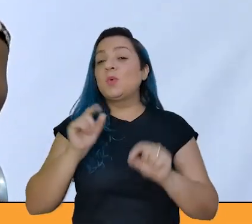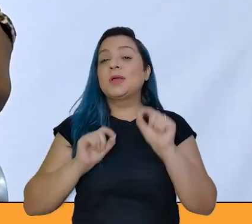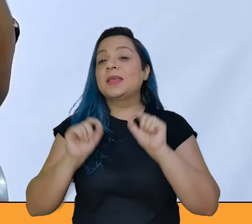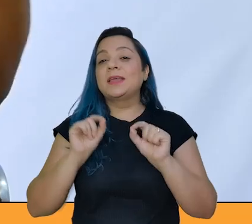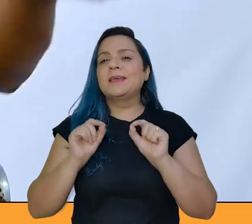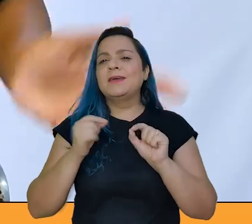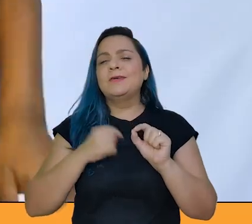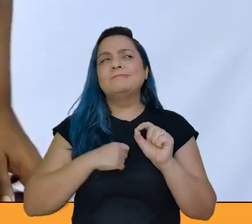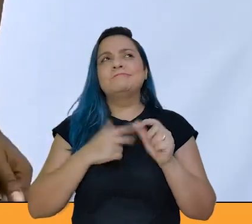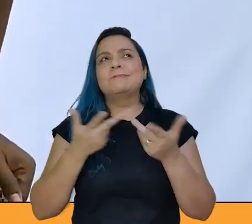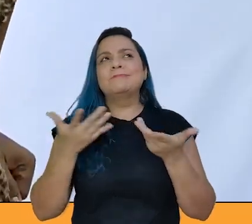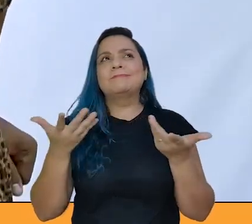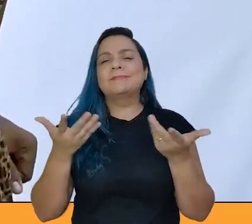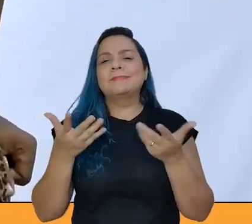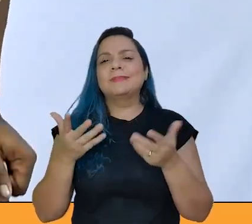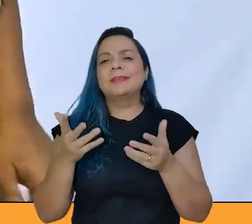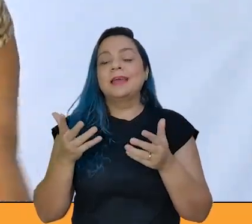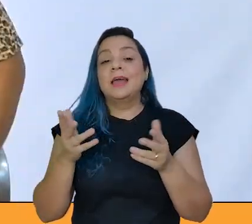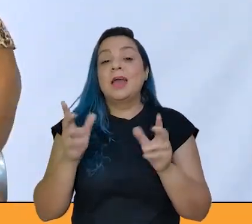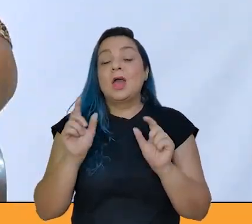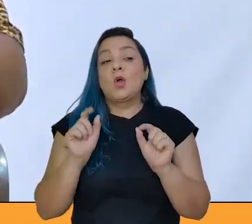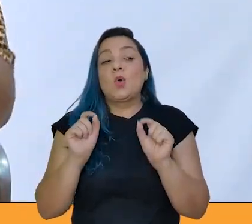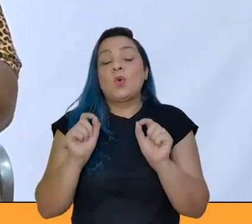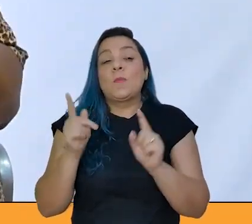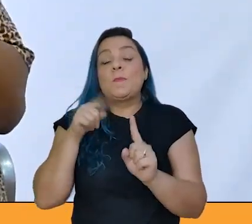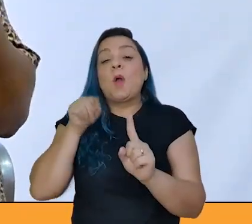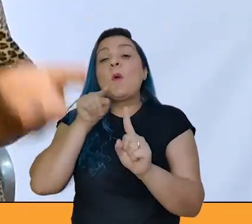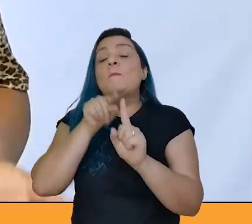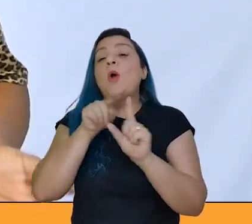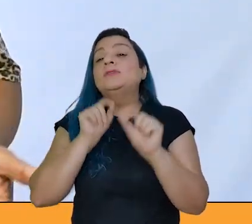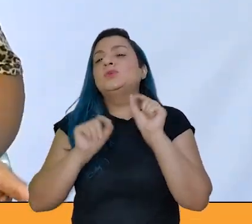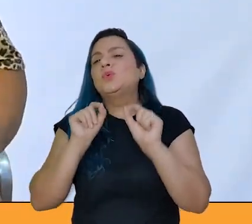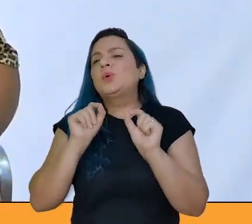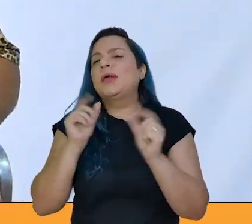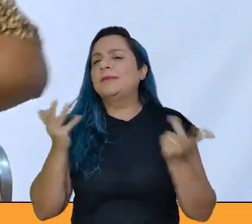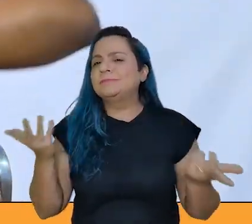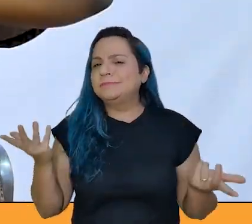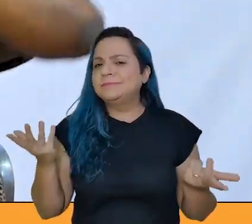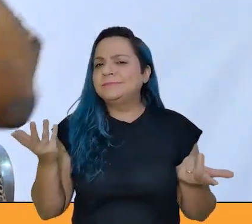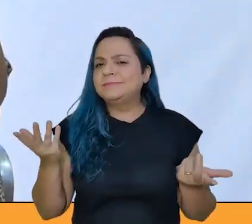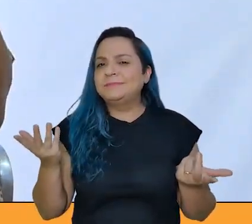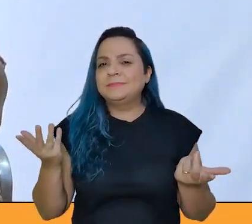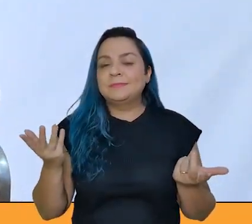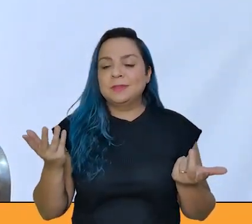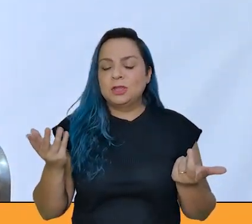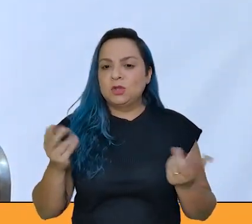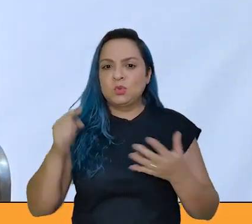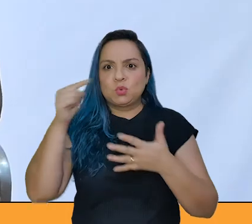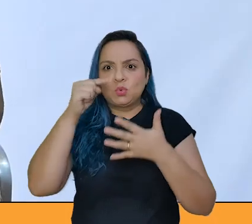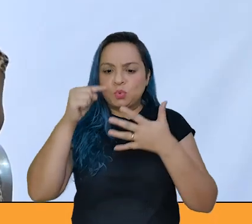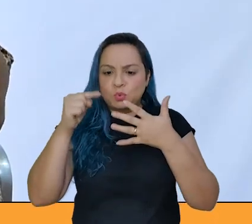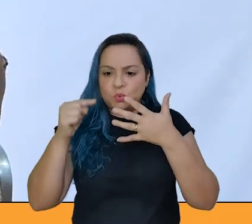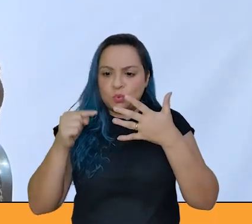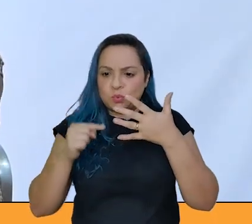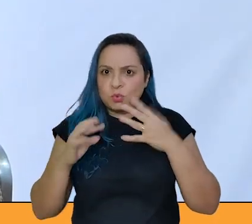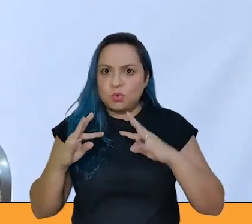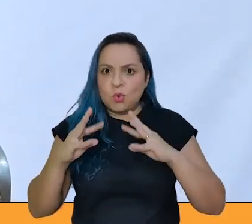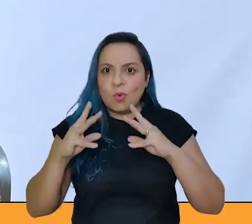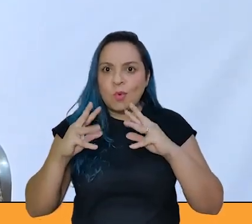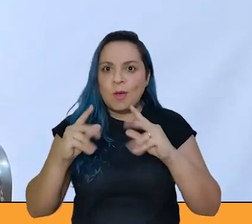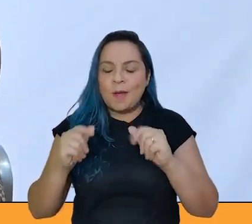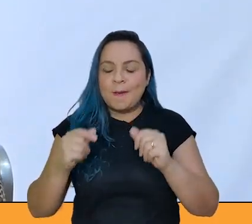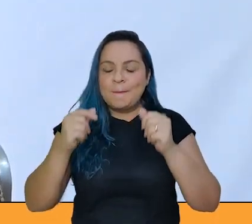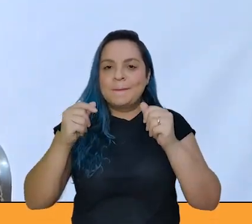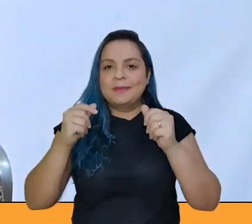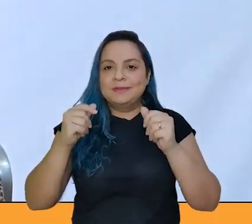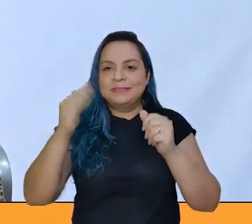isso? É uma Gustav, se coisa ajeita na assim, cadeira. Qual que é o propósito? Qual que é o objetivo? É através de todas essas questões a gente poder